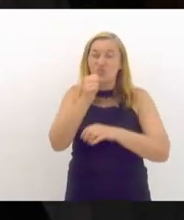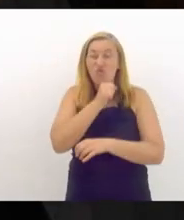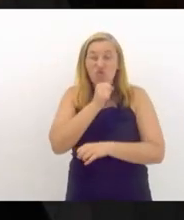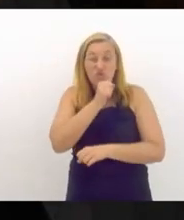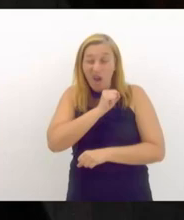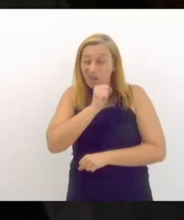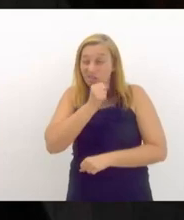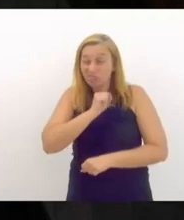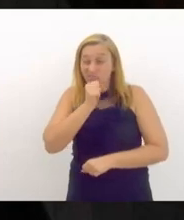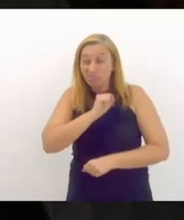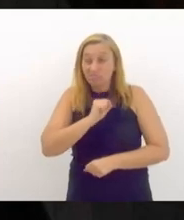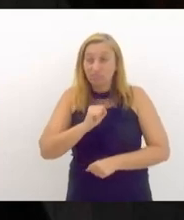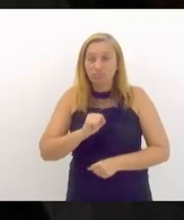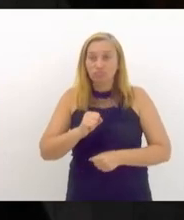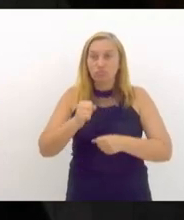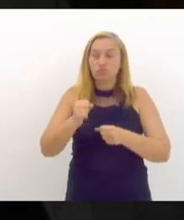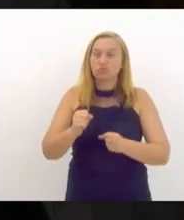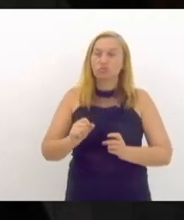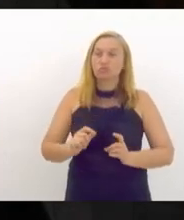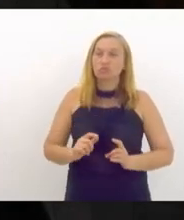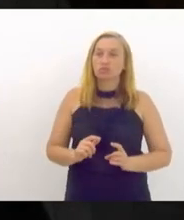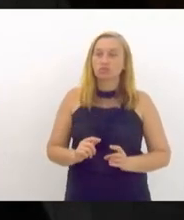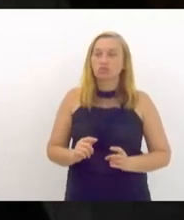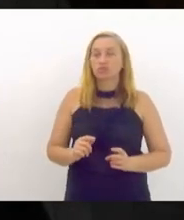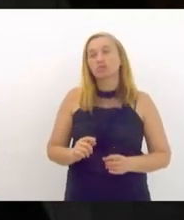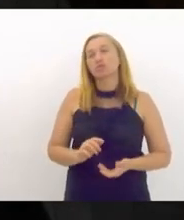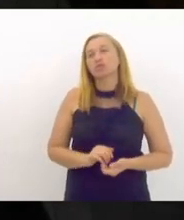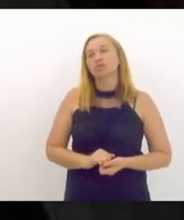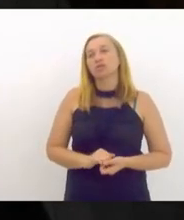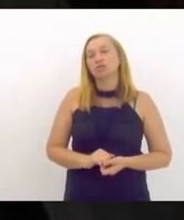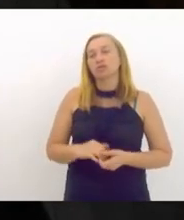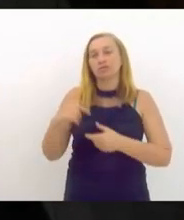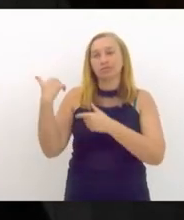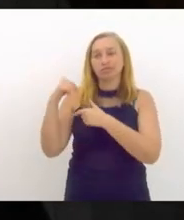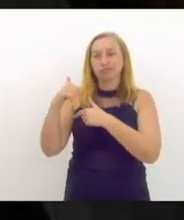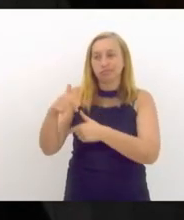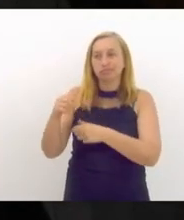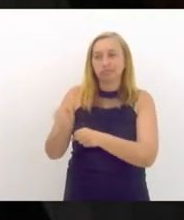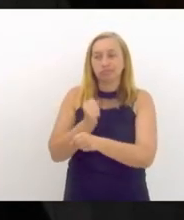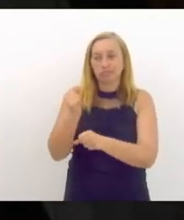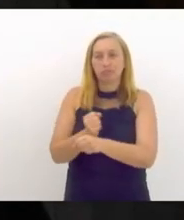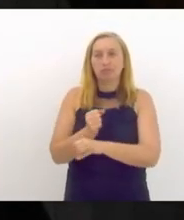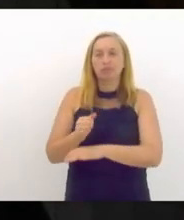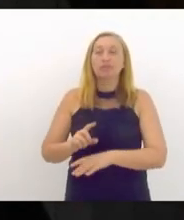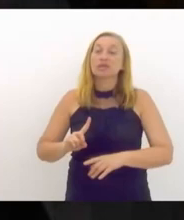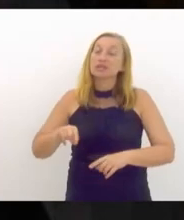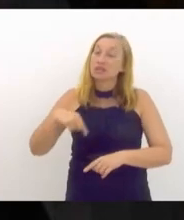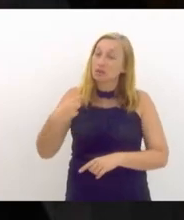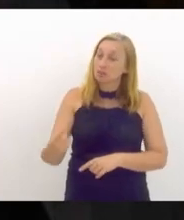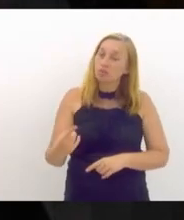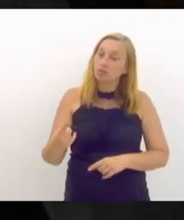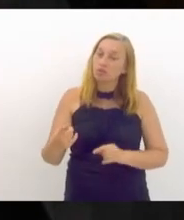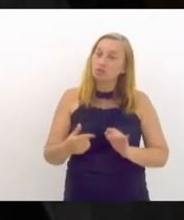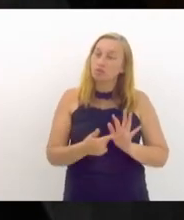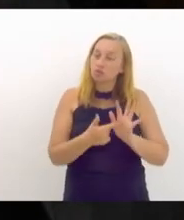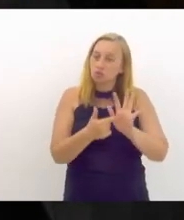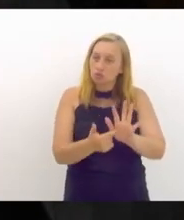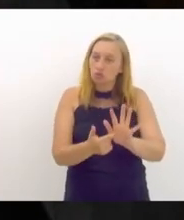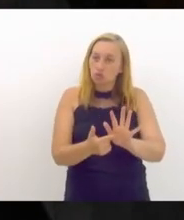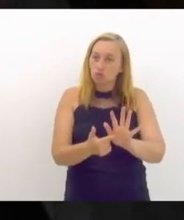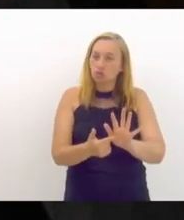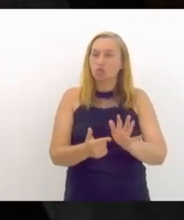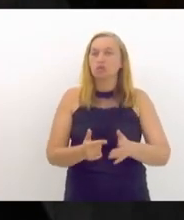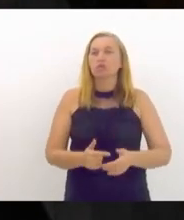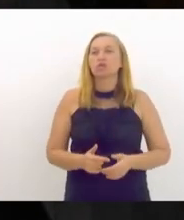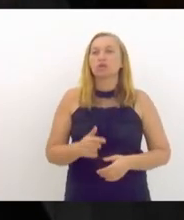antigos, foram através das construções tradicionais. E depois passou a imagem, uma imagem